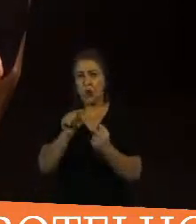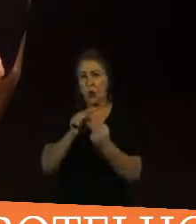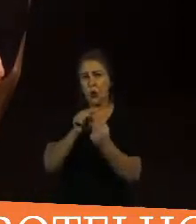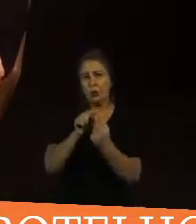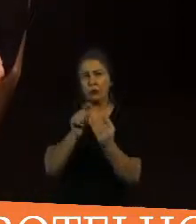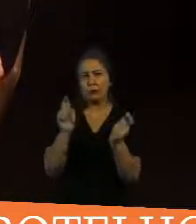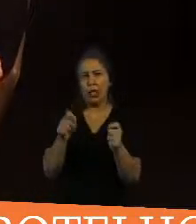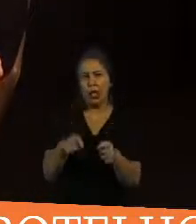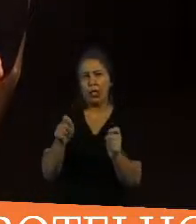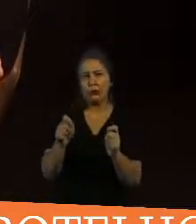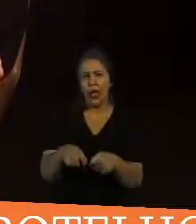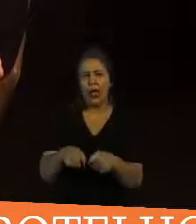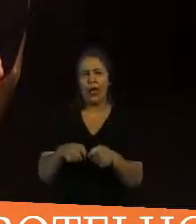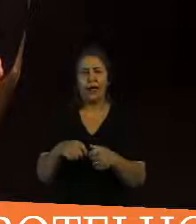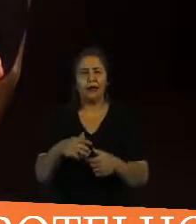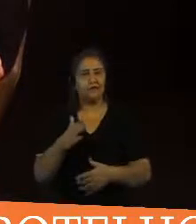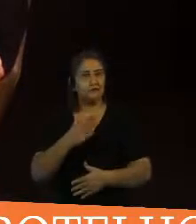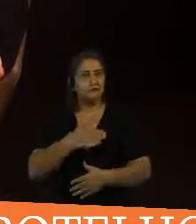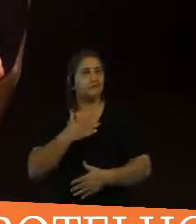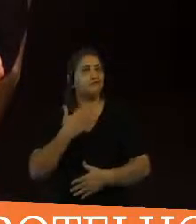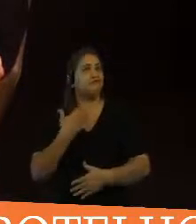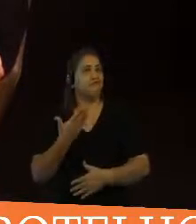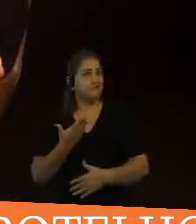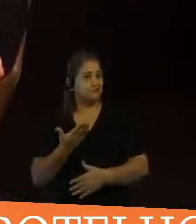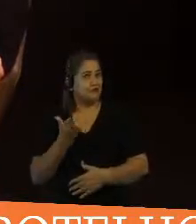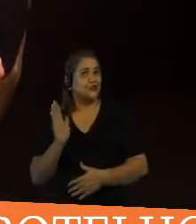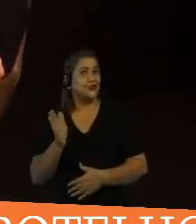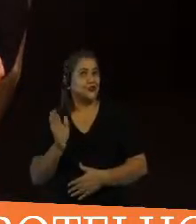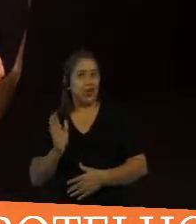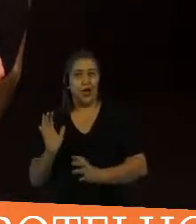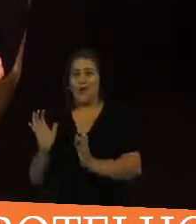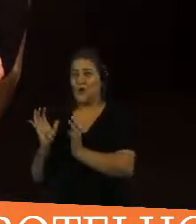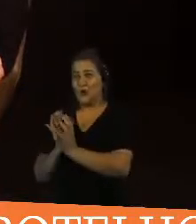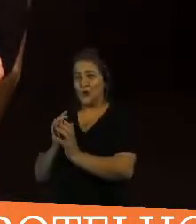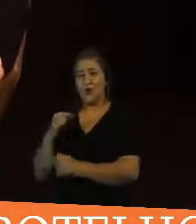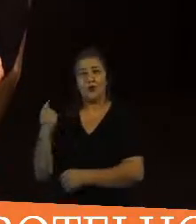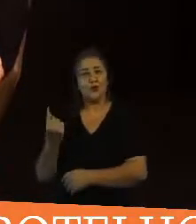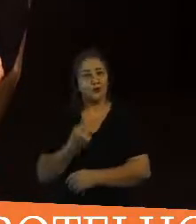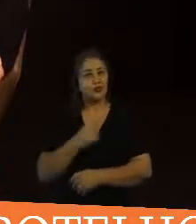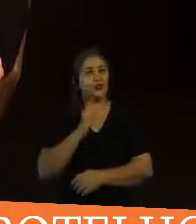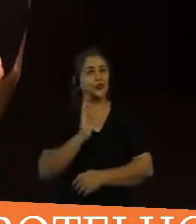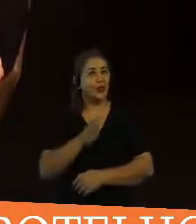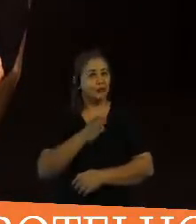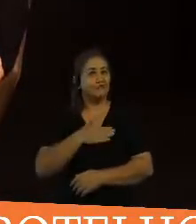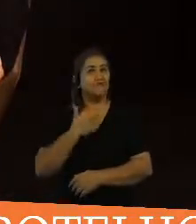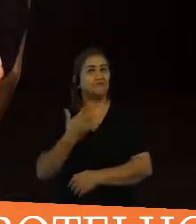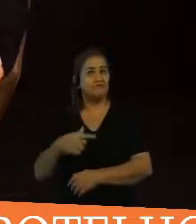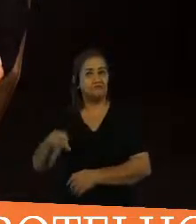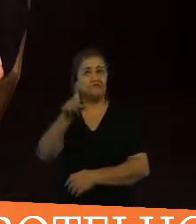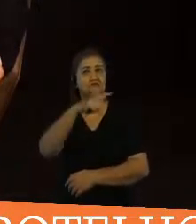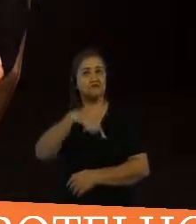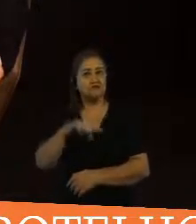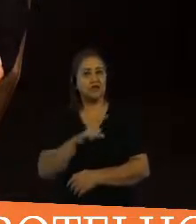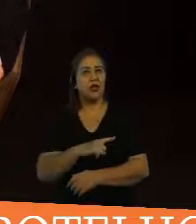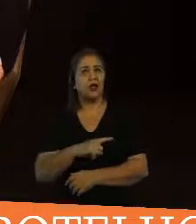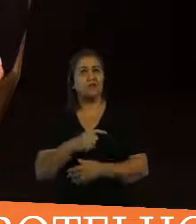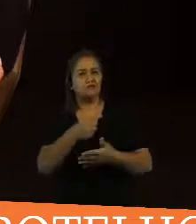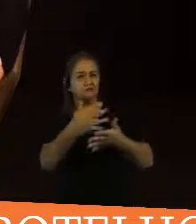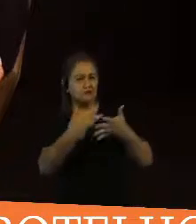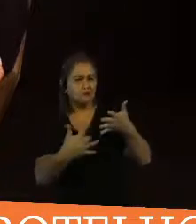Né? E nós ficamos surpreendidos. Nós, do grupo, os comentários dos alunos